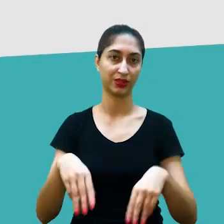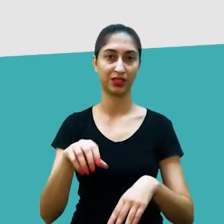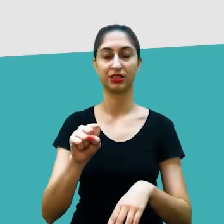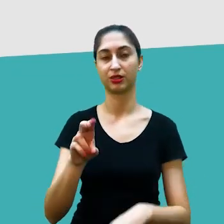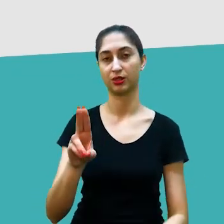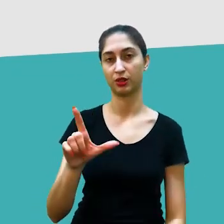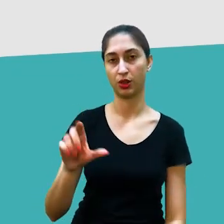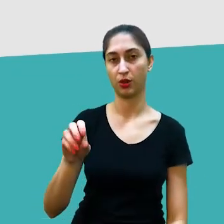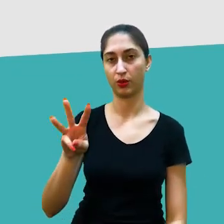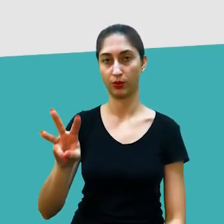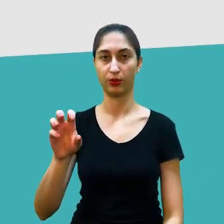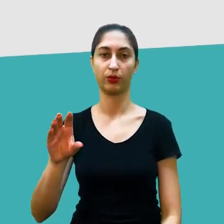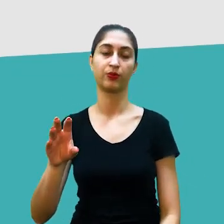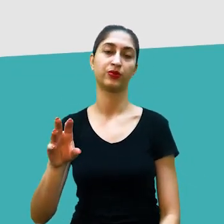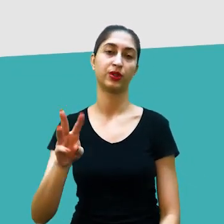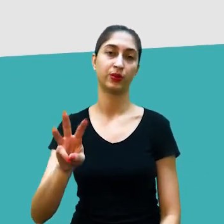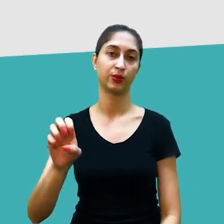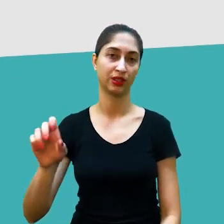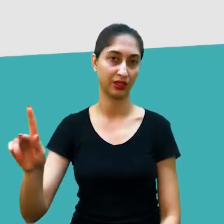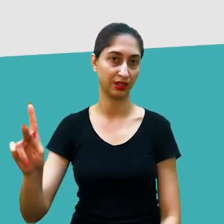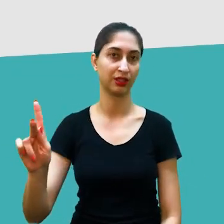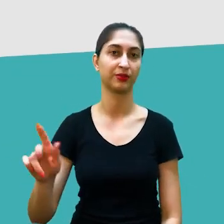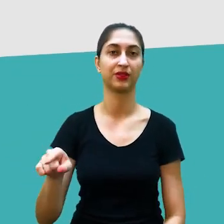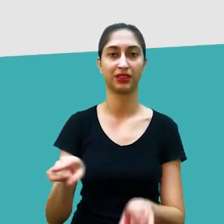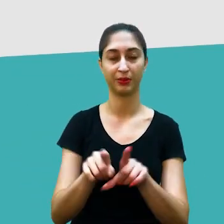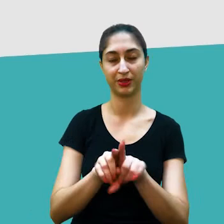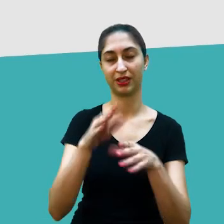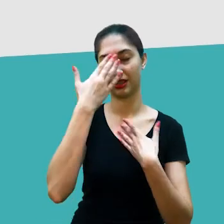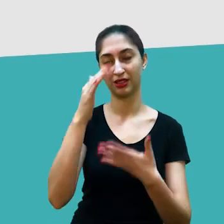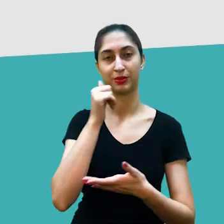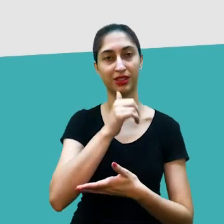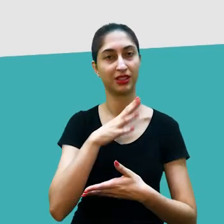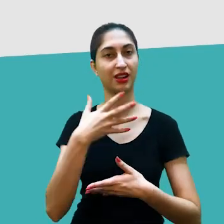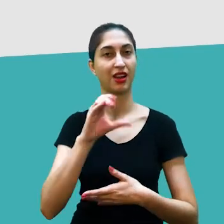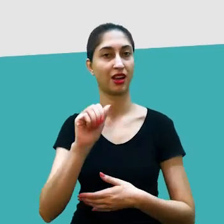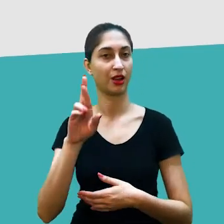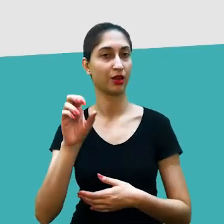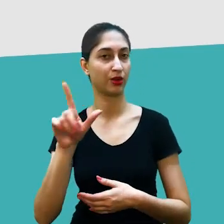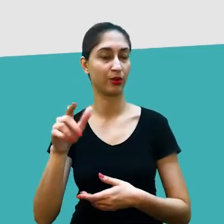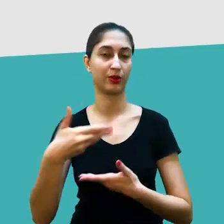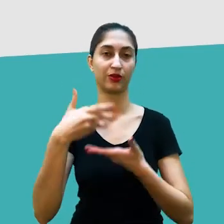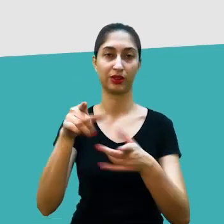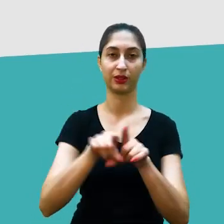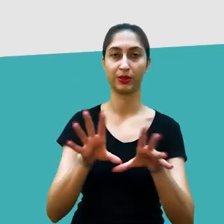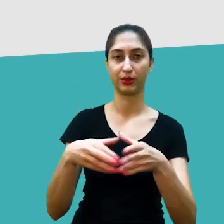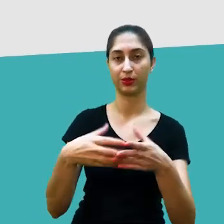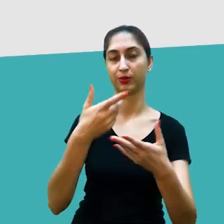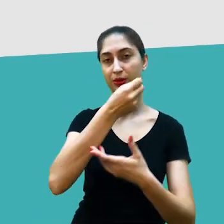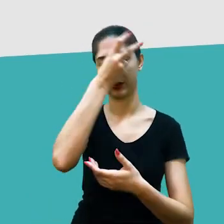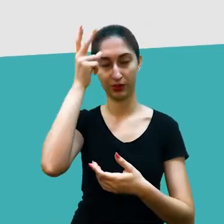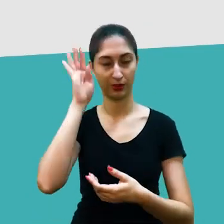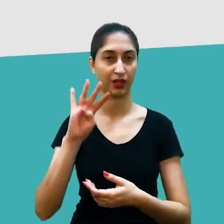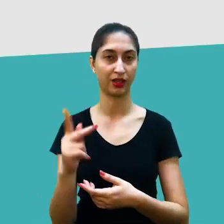Week. Agradeço a Carol, do Mumo, que me convidou, a Loura e a toda a equipe da Prefeitura de Belo Horizonte,